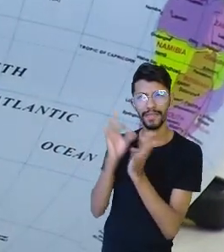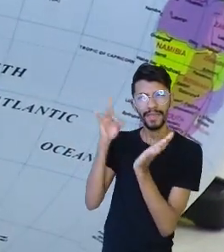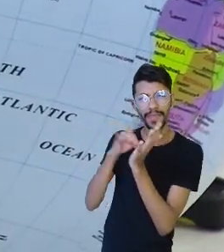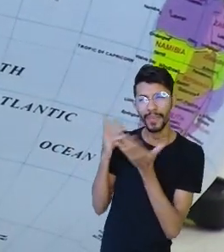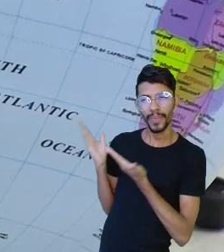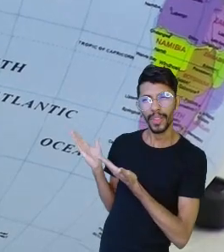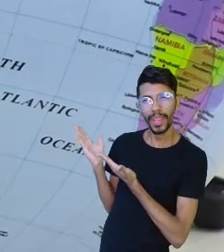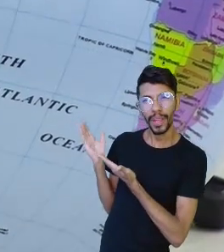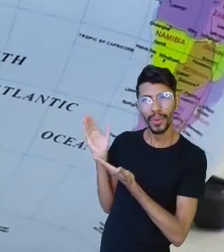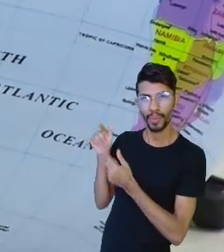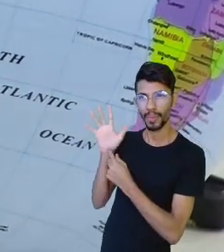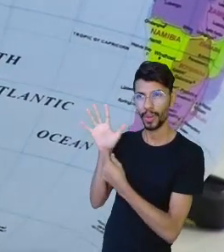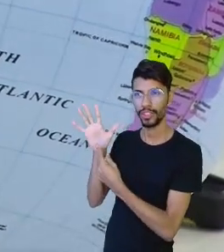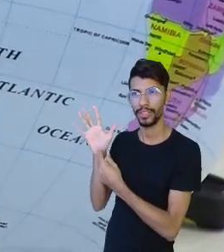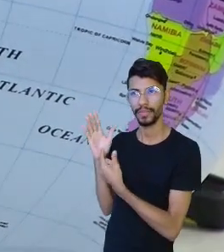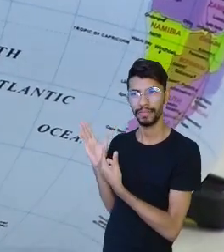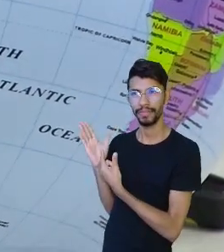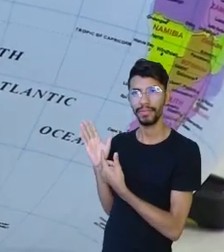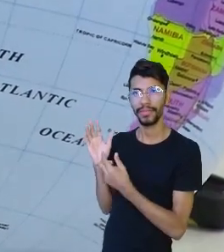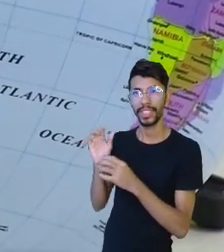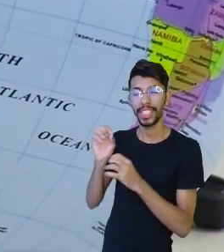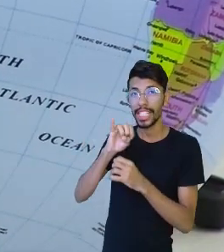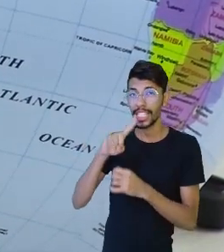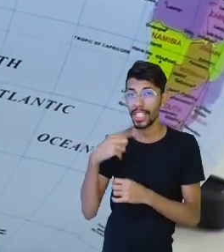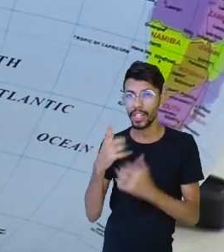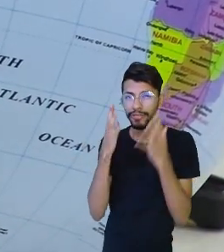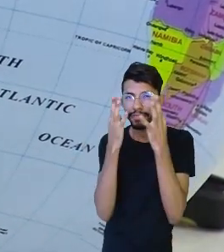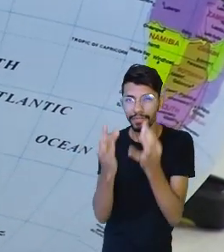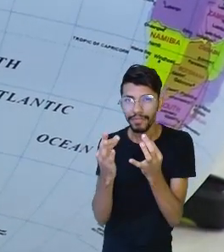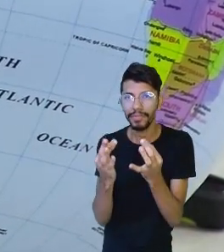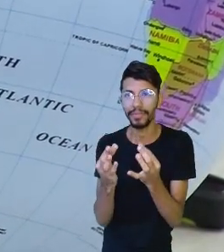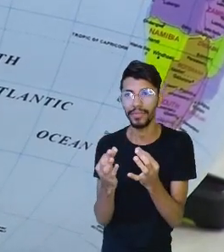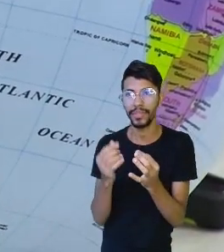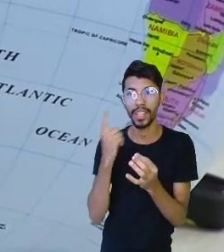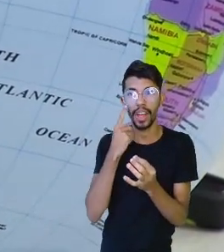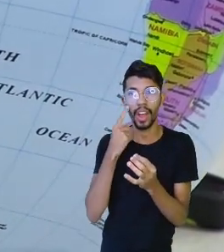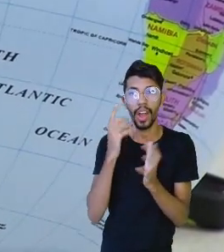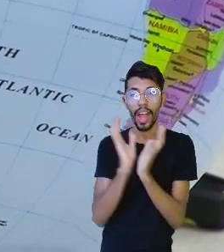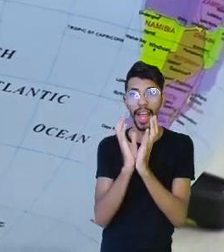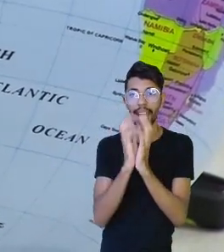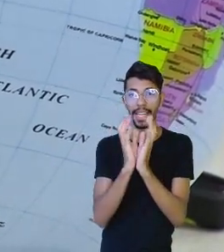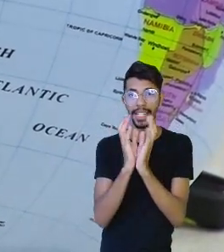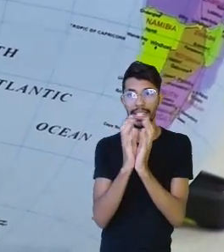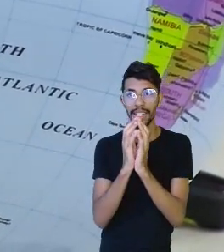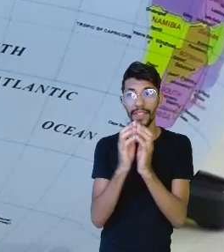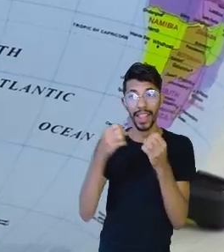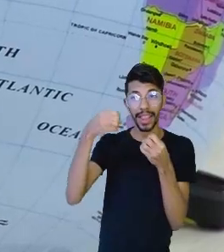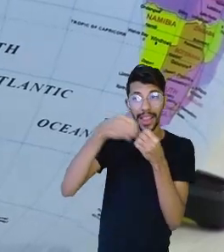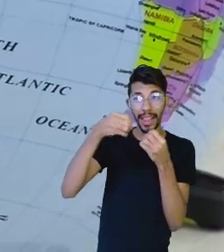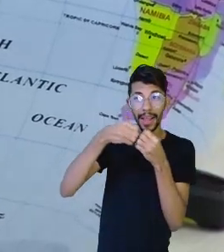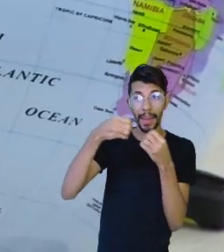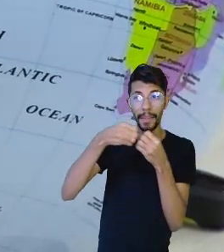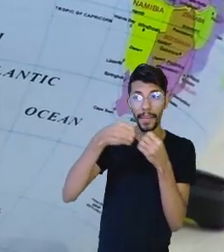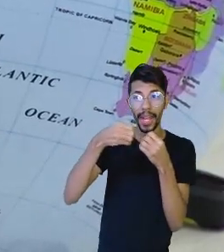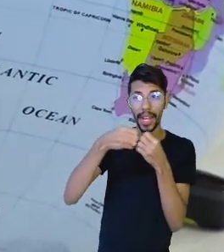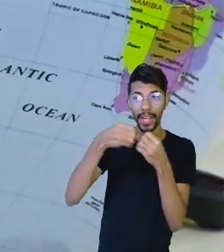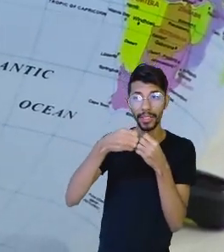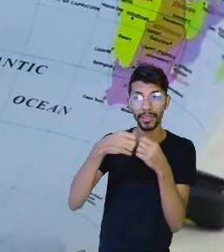tocando. E se a gente puder prestar bastante atenção aqui, ó, Recife, ele está muito próximo